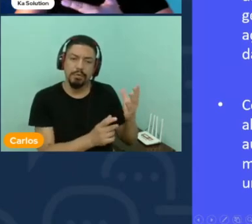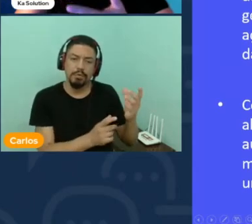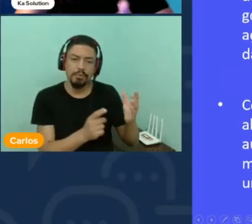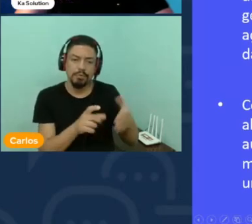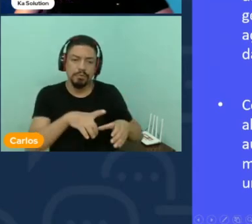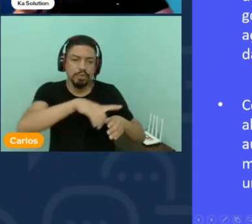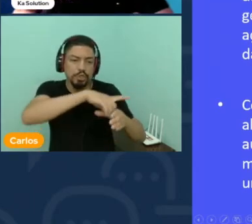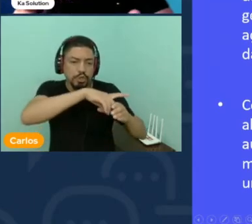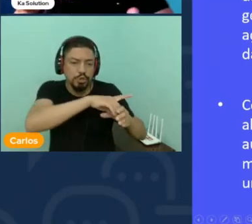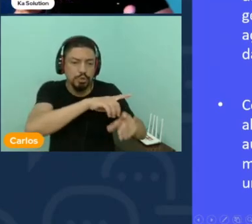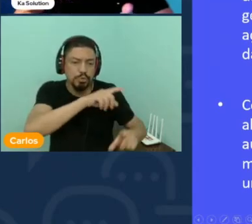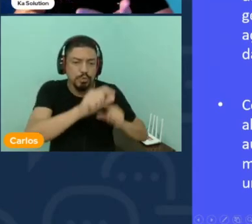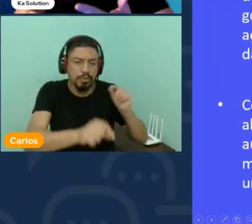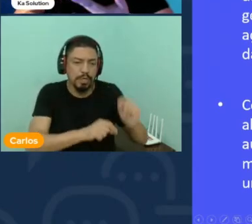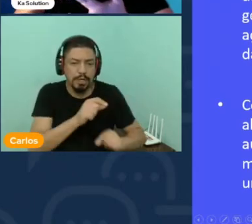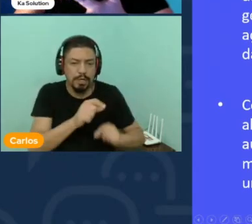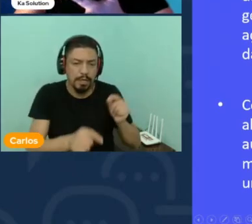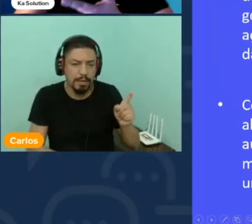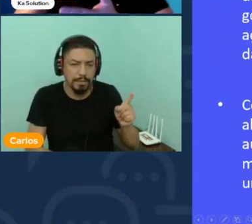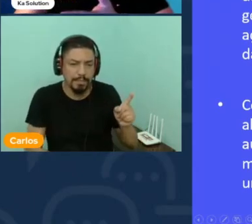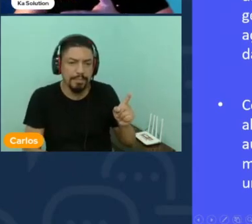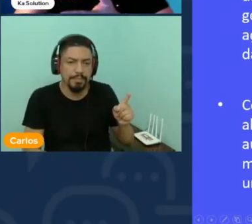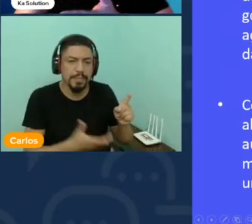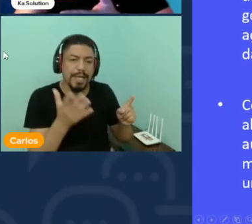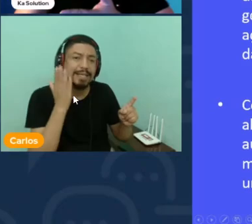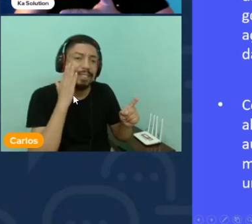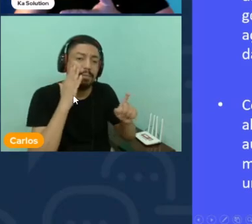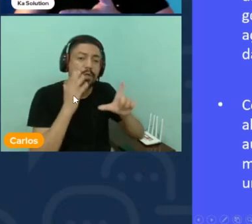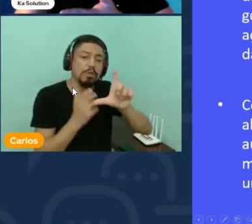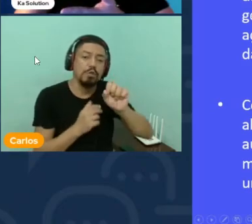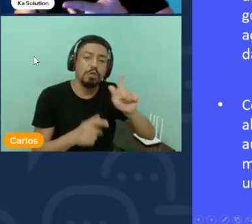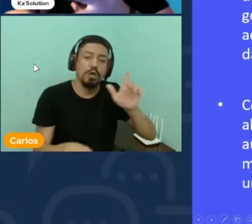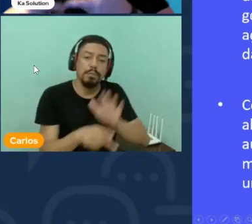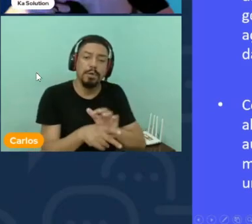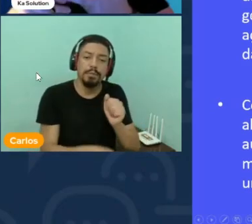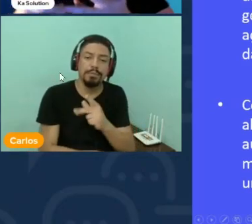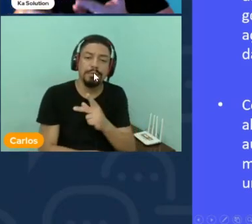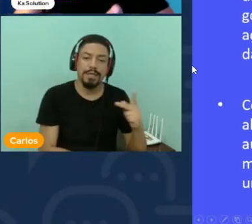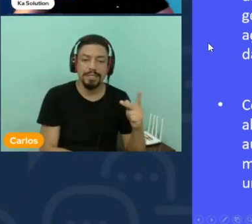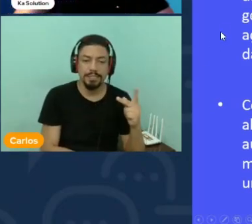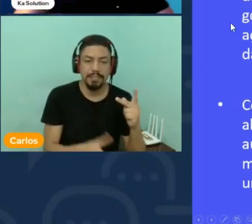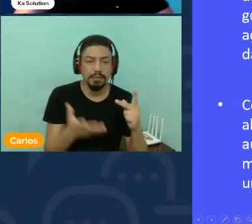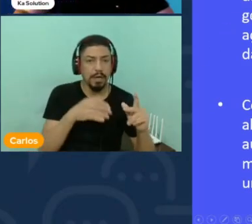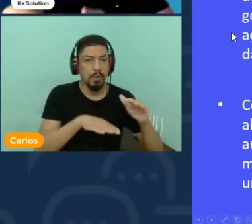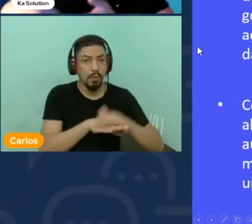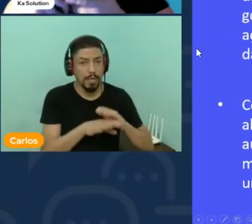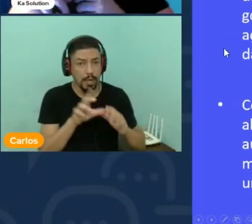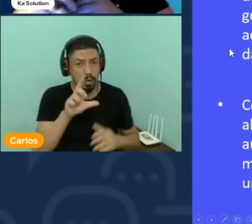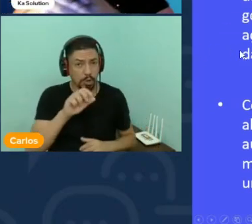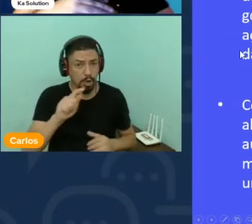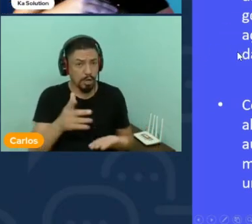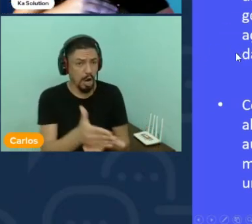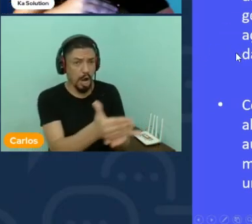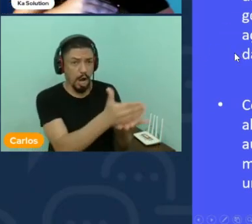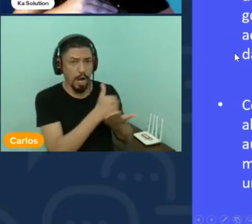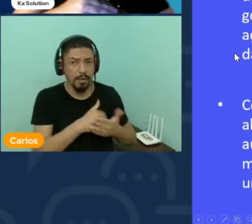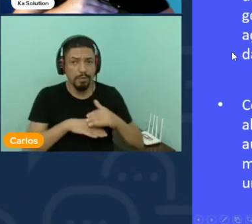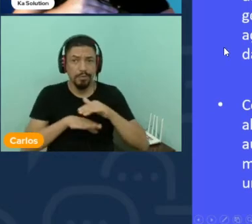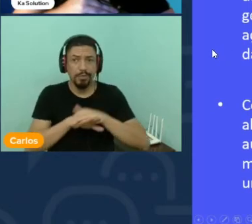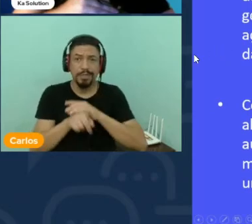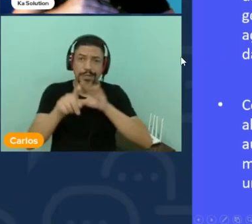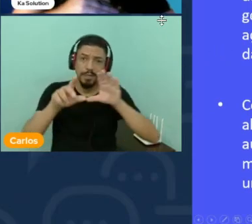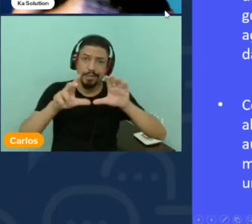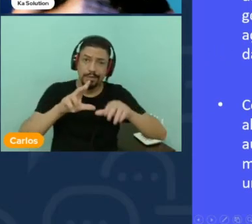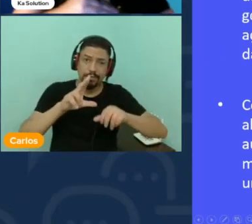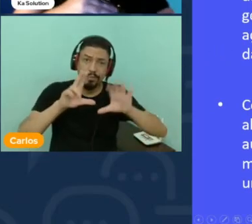disco, eu quero saber dos logs da minha aplicação, eu posso concentrar todos os logs aqui no Amazon